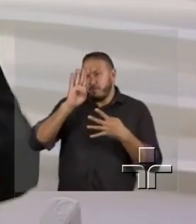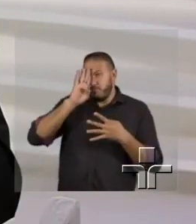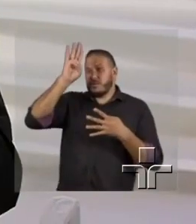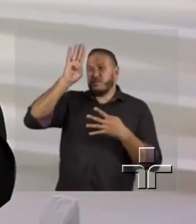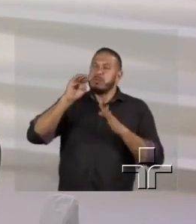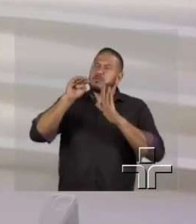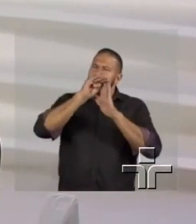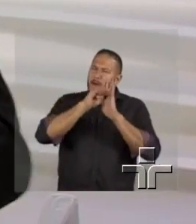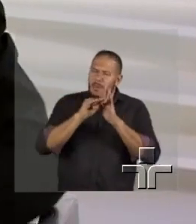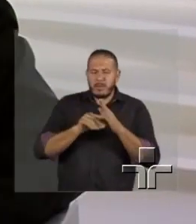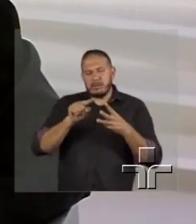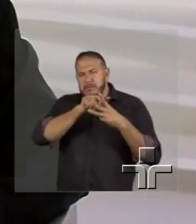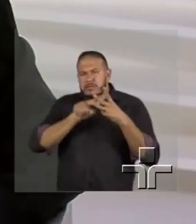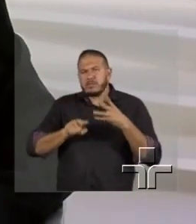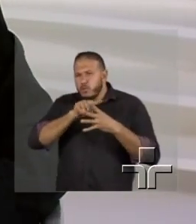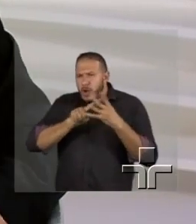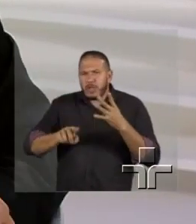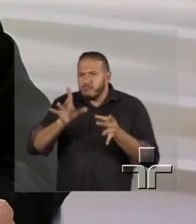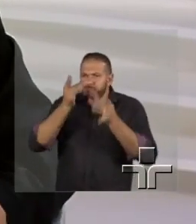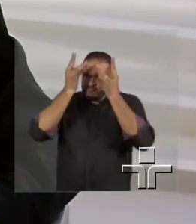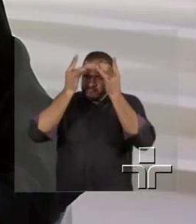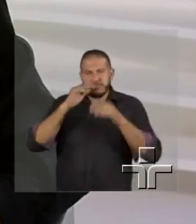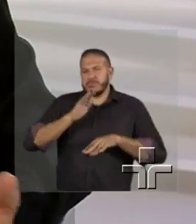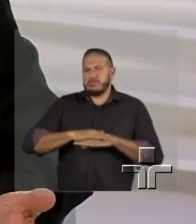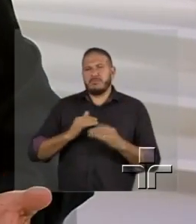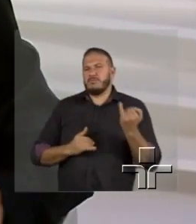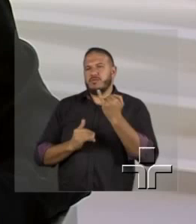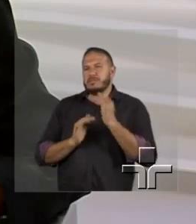uma infância bastante difícil, não é?